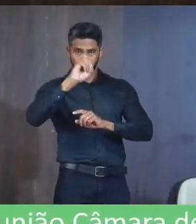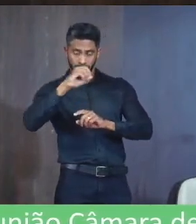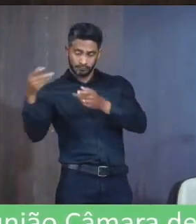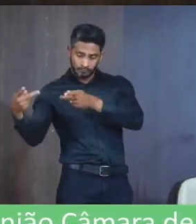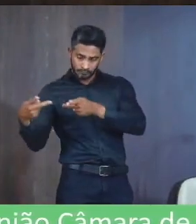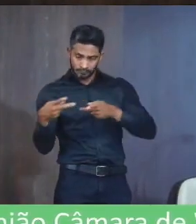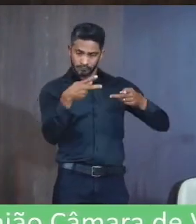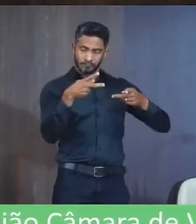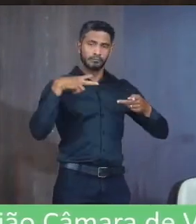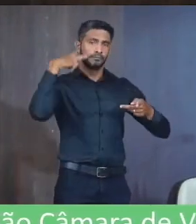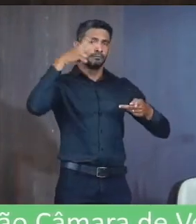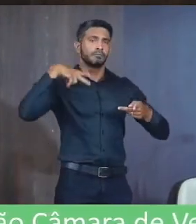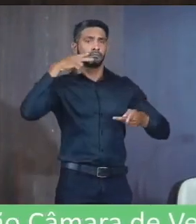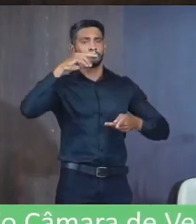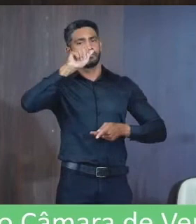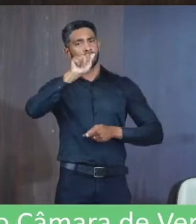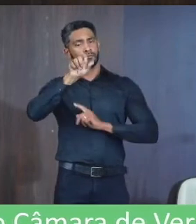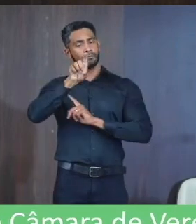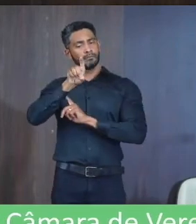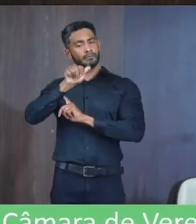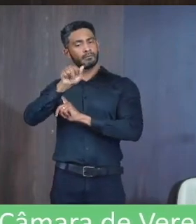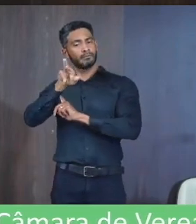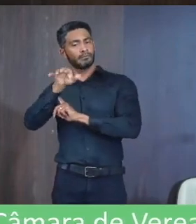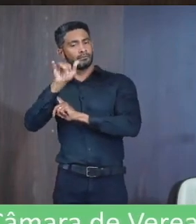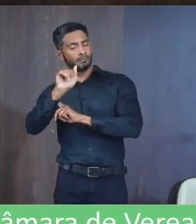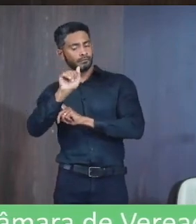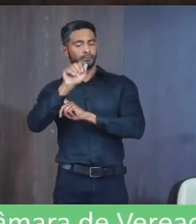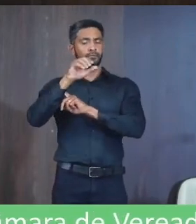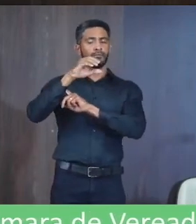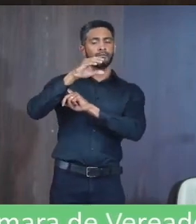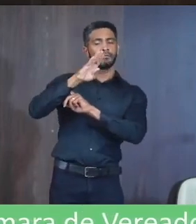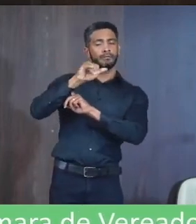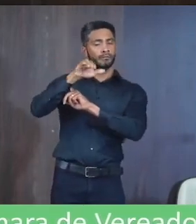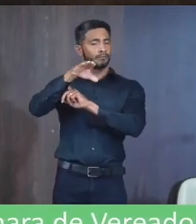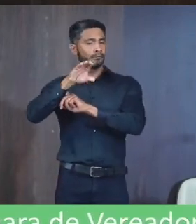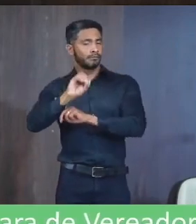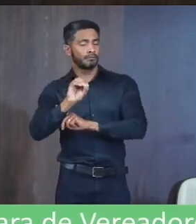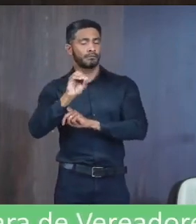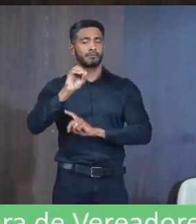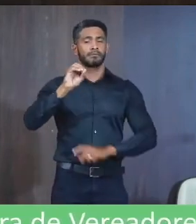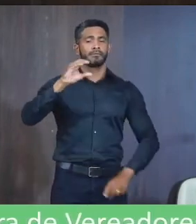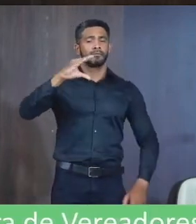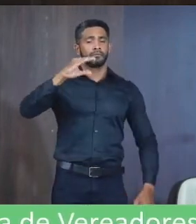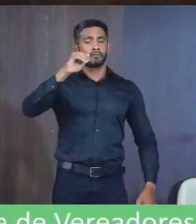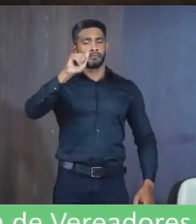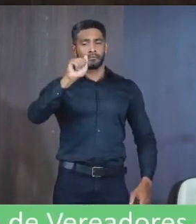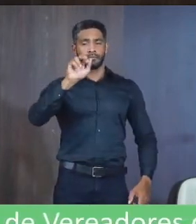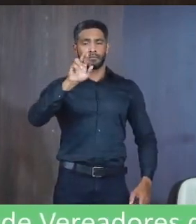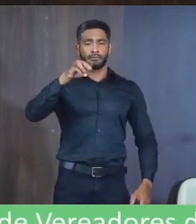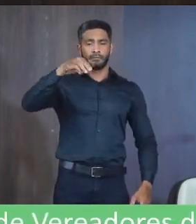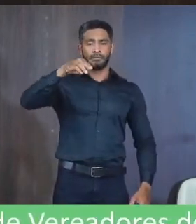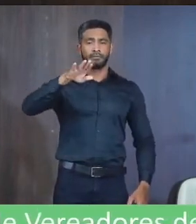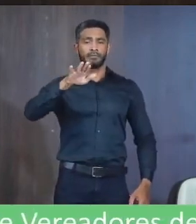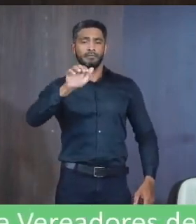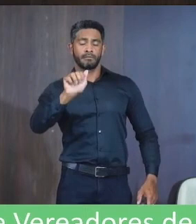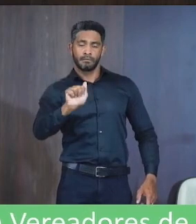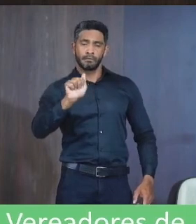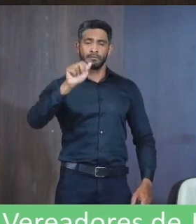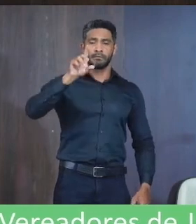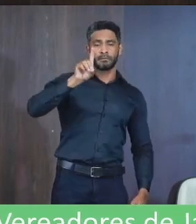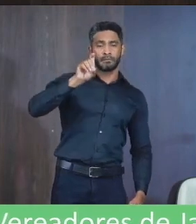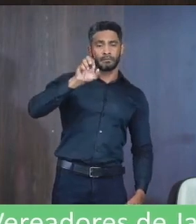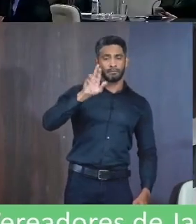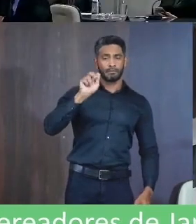Adauri Soares Cordeiro Almir Dias Santos Bruno Henrique Oliveira Mendes Carmelina Romana da Silva Teixeira